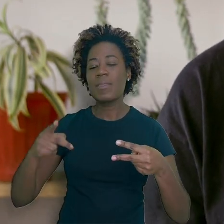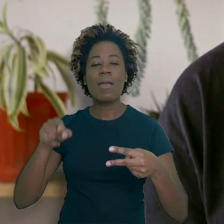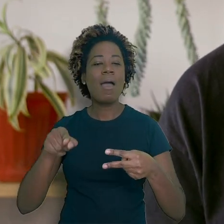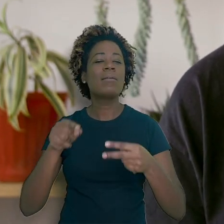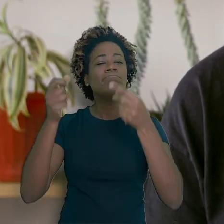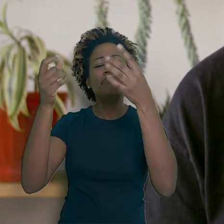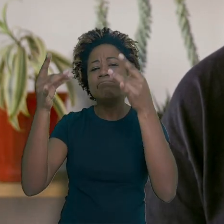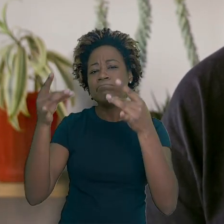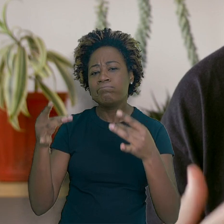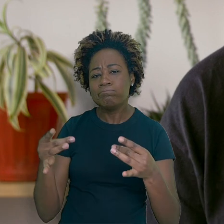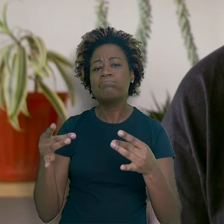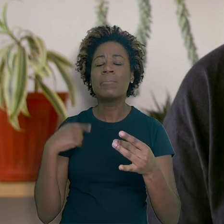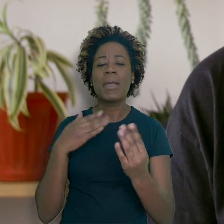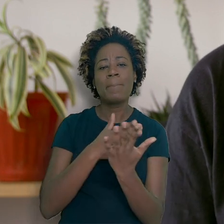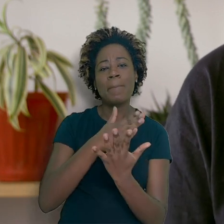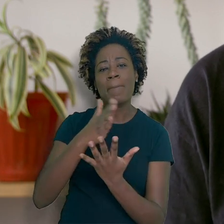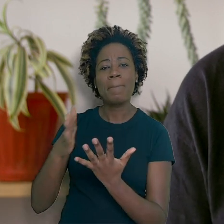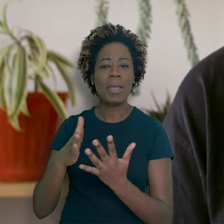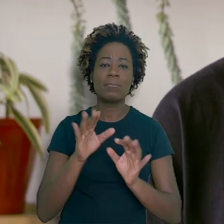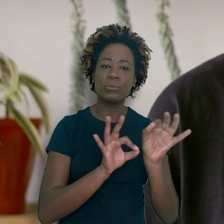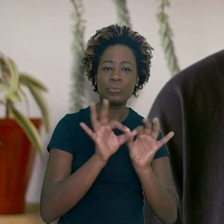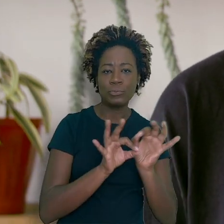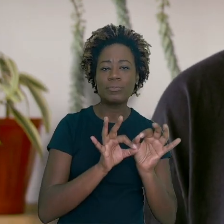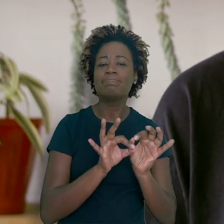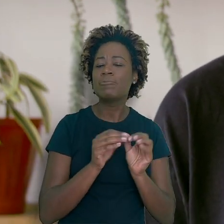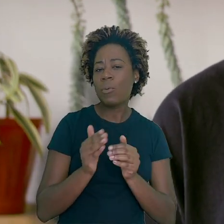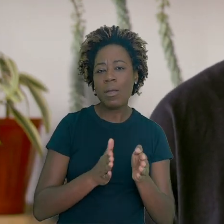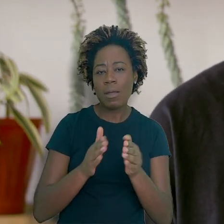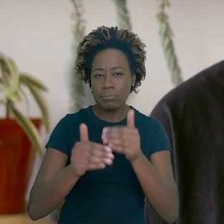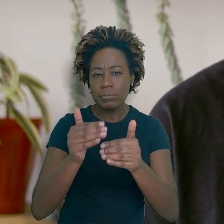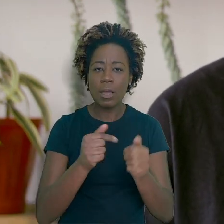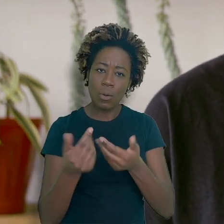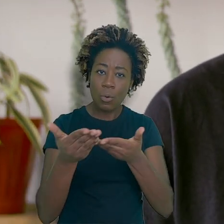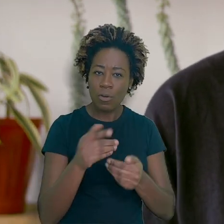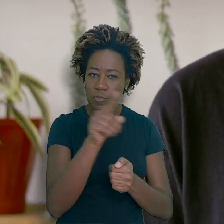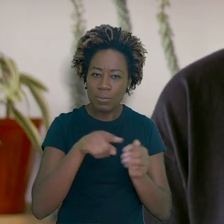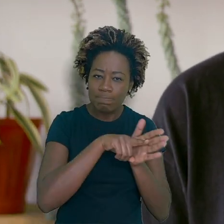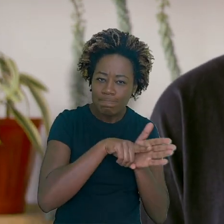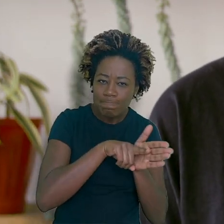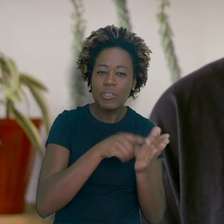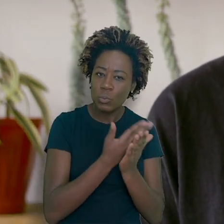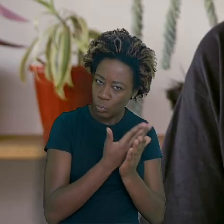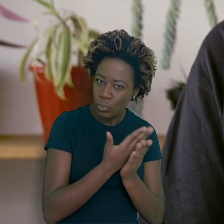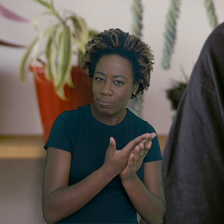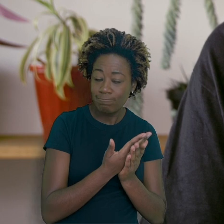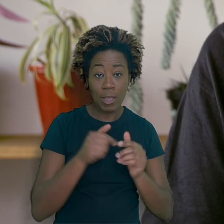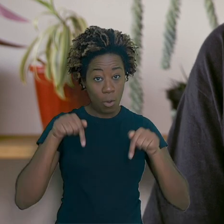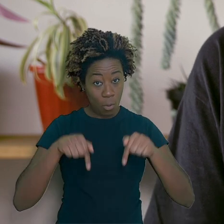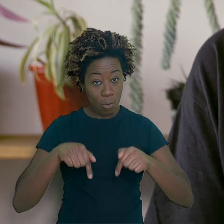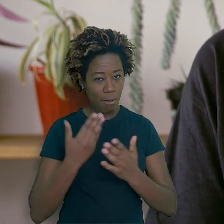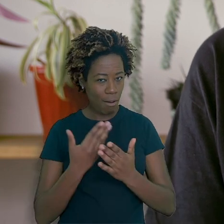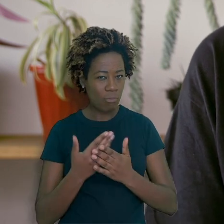que é muito explicativo para a diversidade de produção que existe. Esses caminhos da produção eu convido a vocês a pesquisarem e estudarem. Nesse